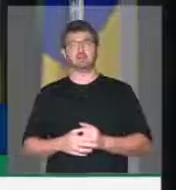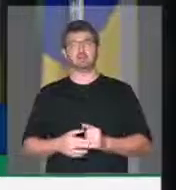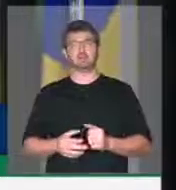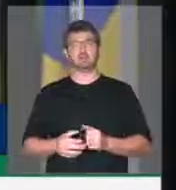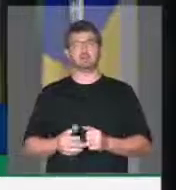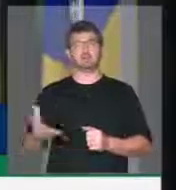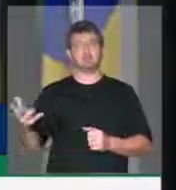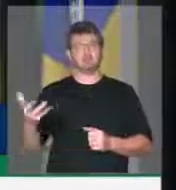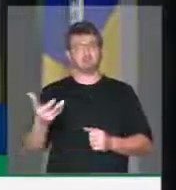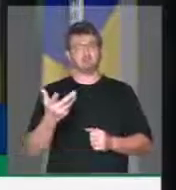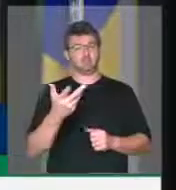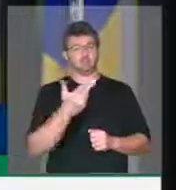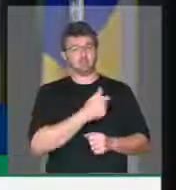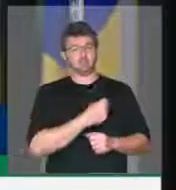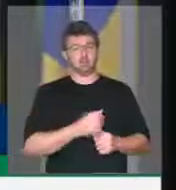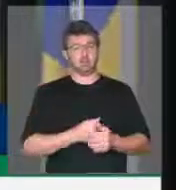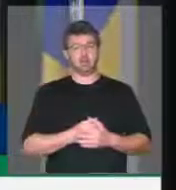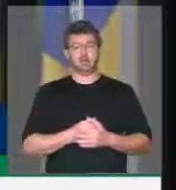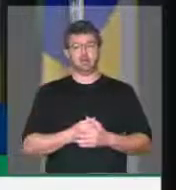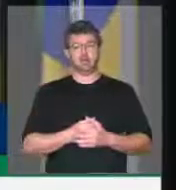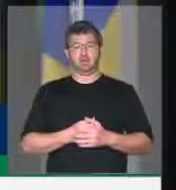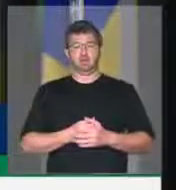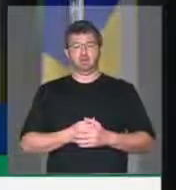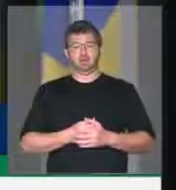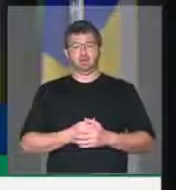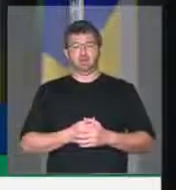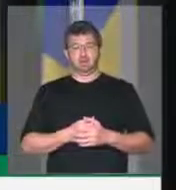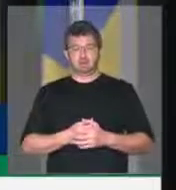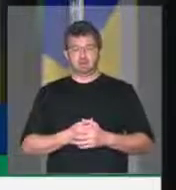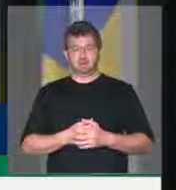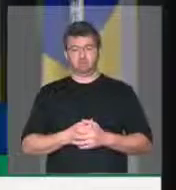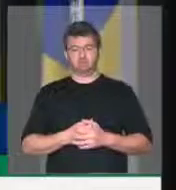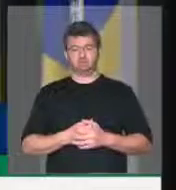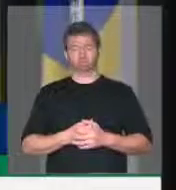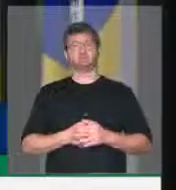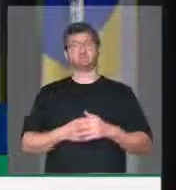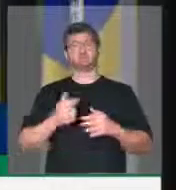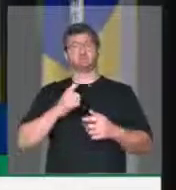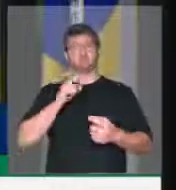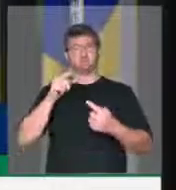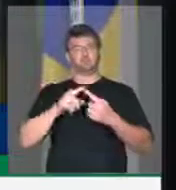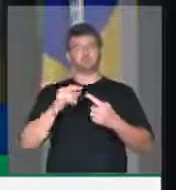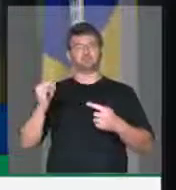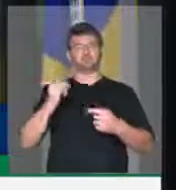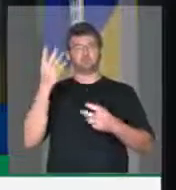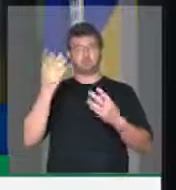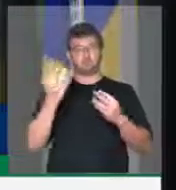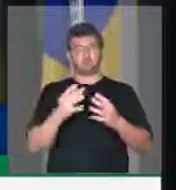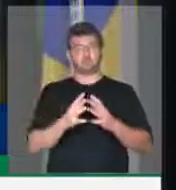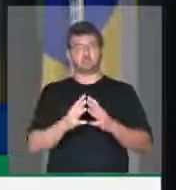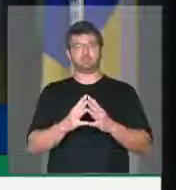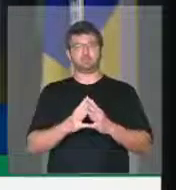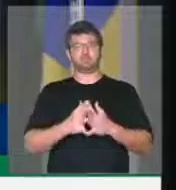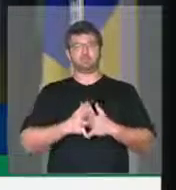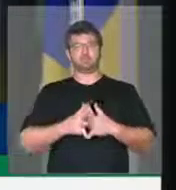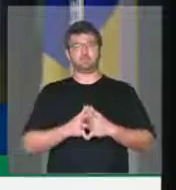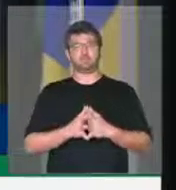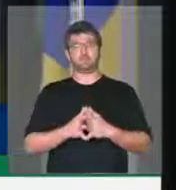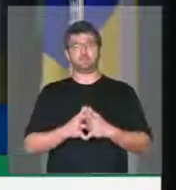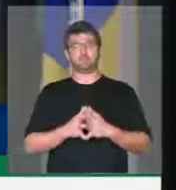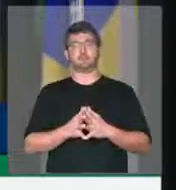senhora extraordinária, que realmente encanta a todos, não só pela sua elegância, seu